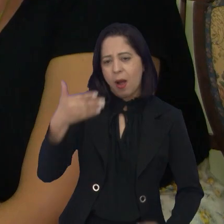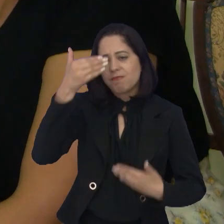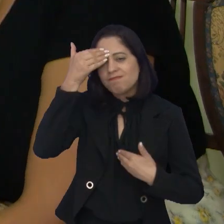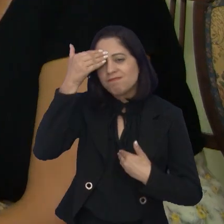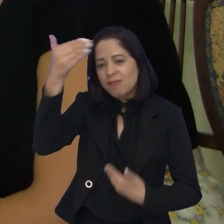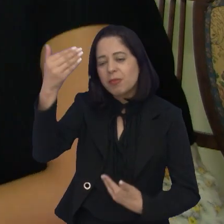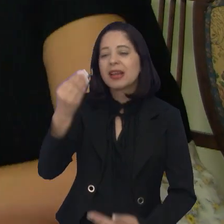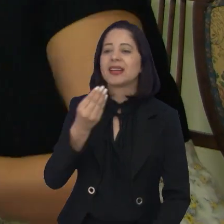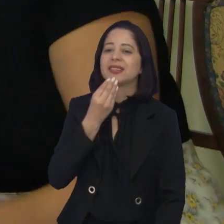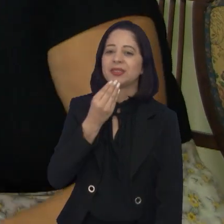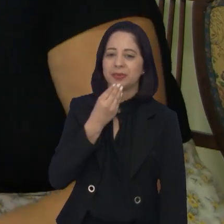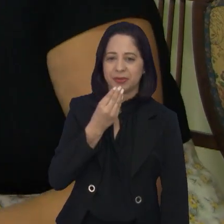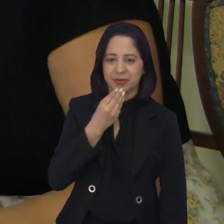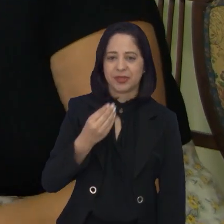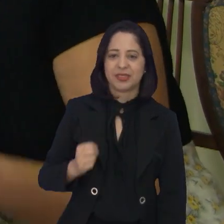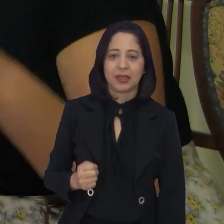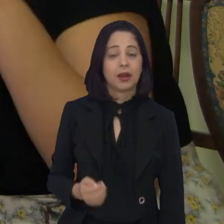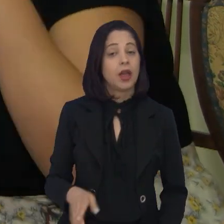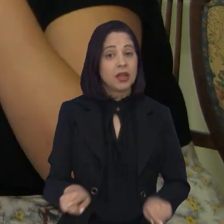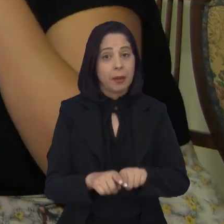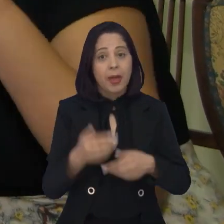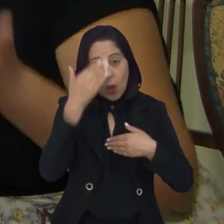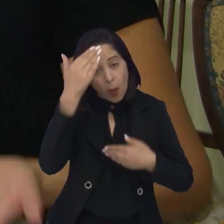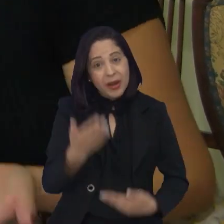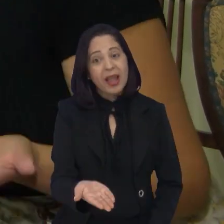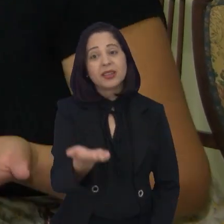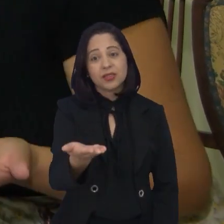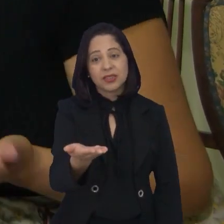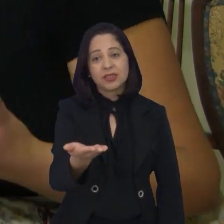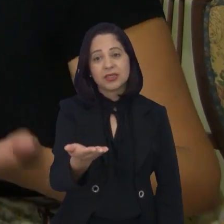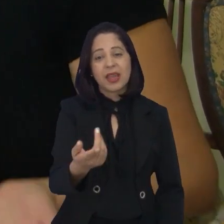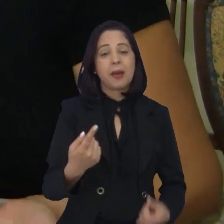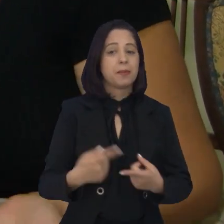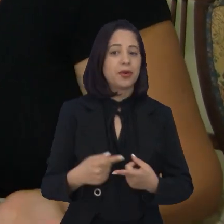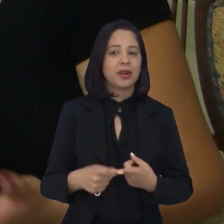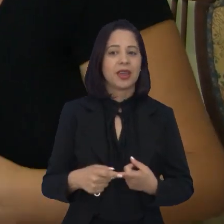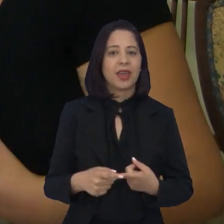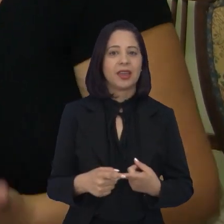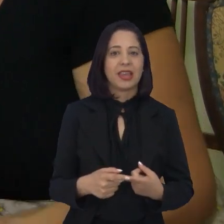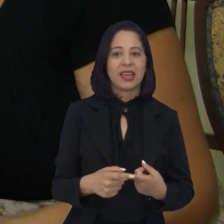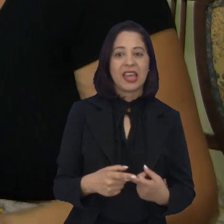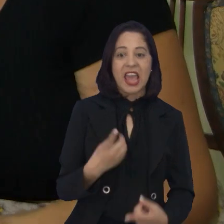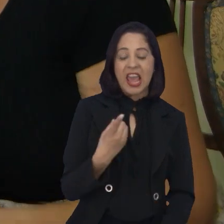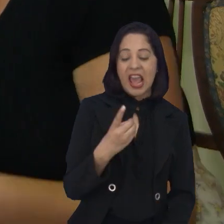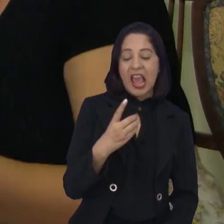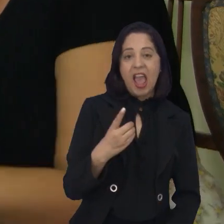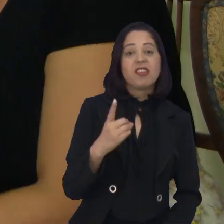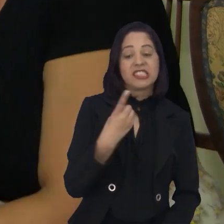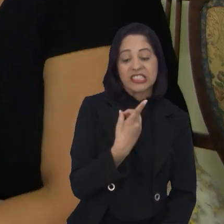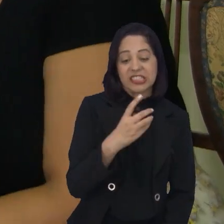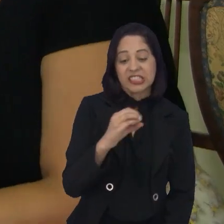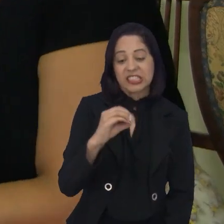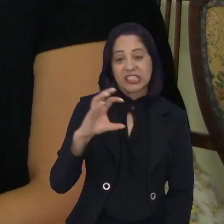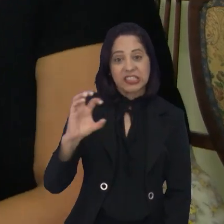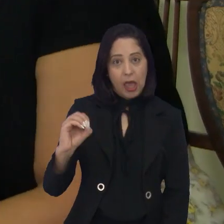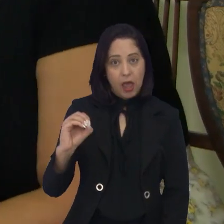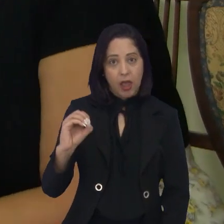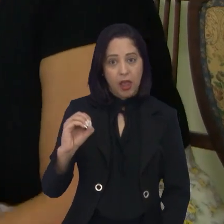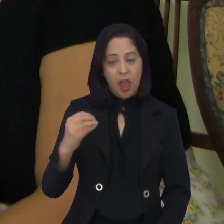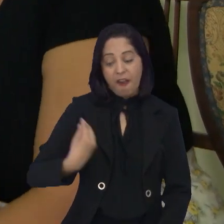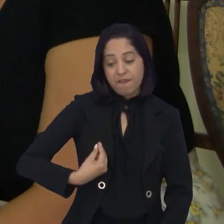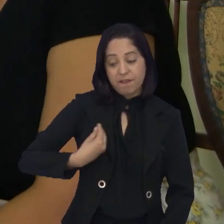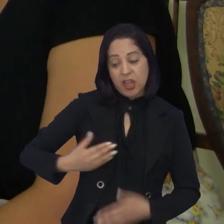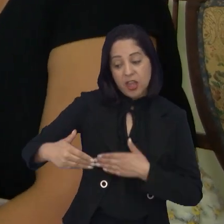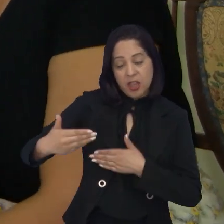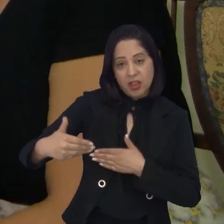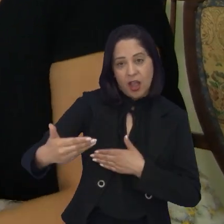essa oportunidade, Gi, agradecendo você também, porque assim, falar de centenário e de longevidade, é claro que a gente tem que trazer um figurão